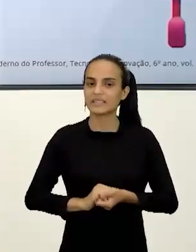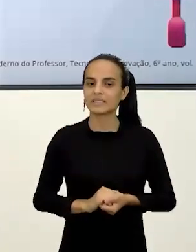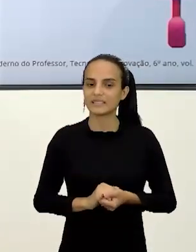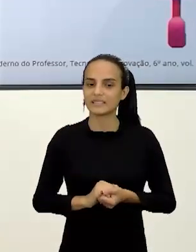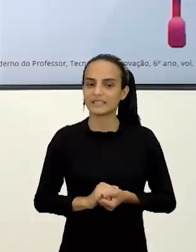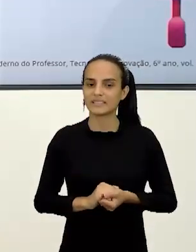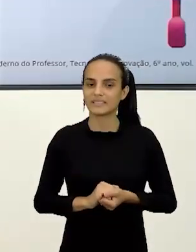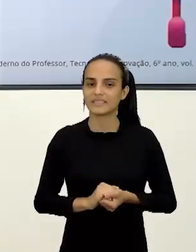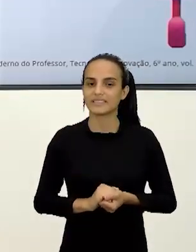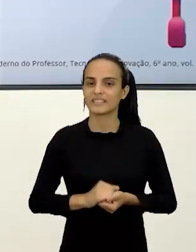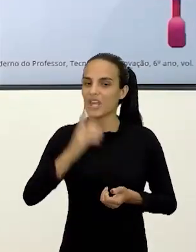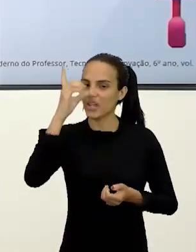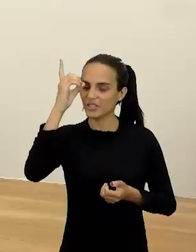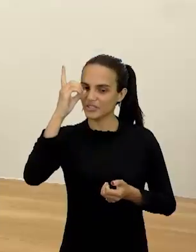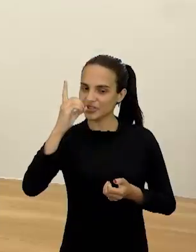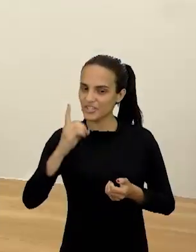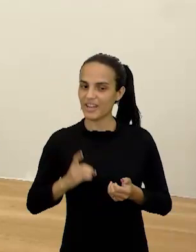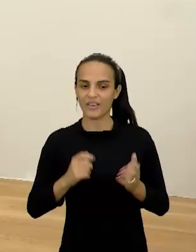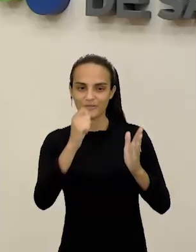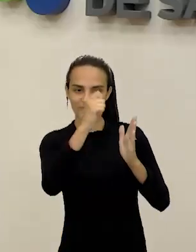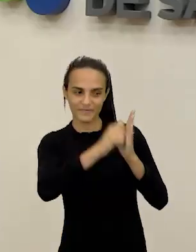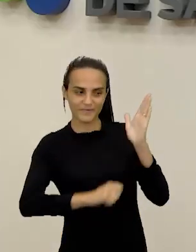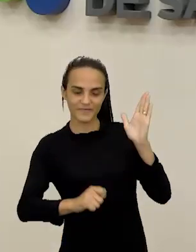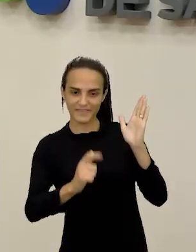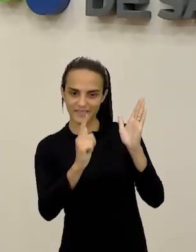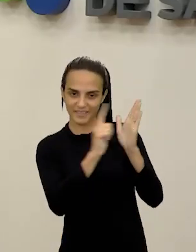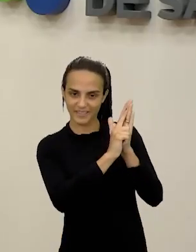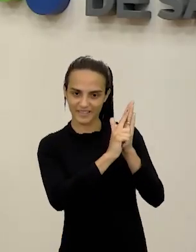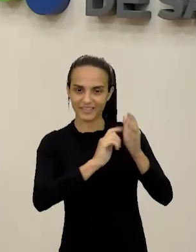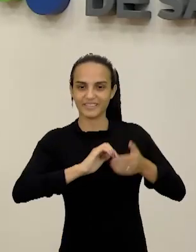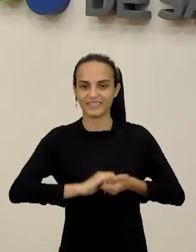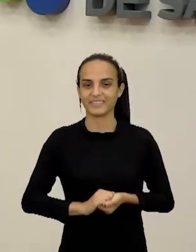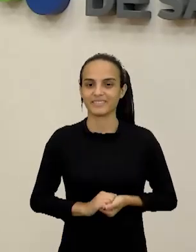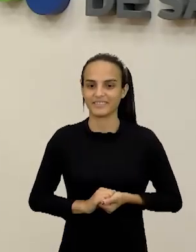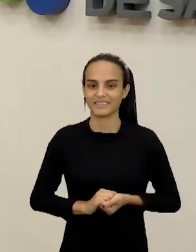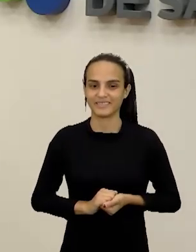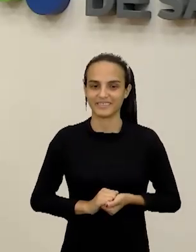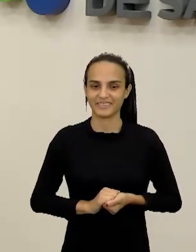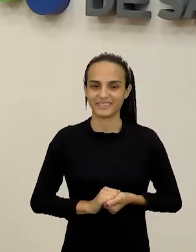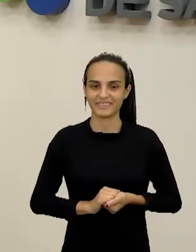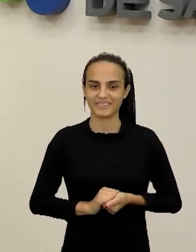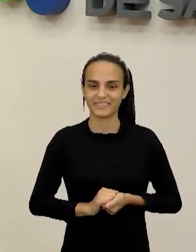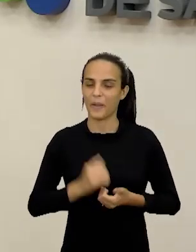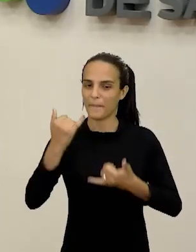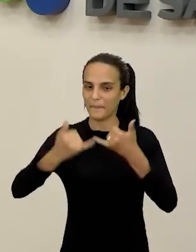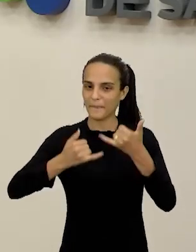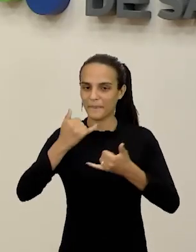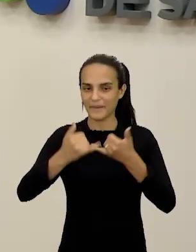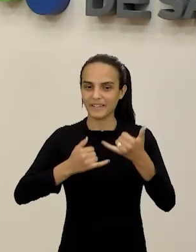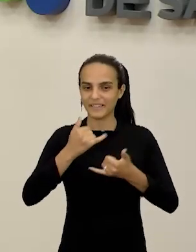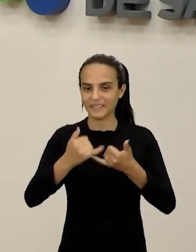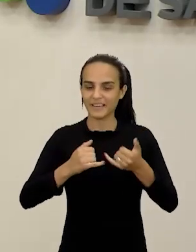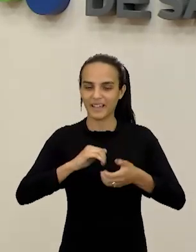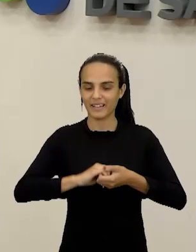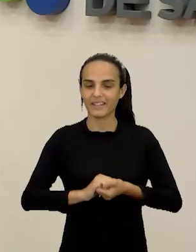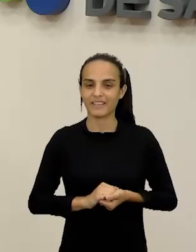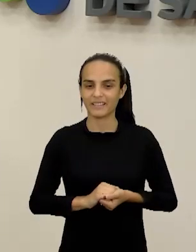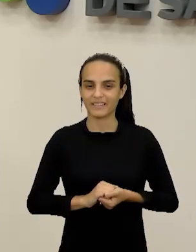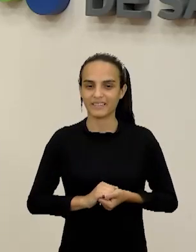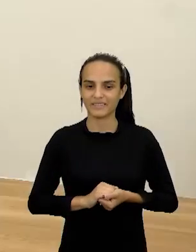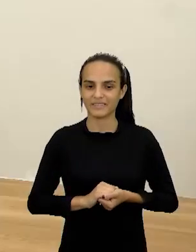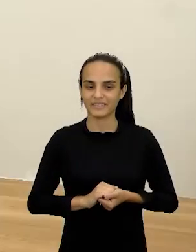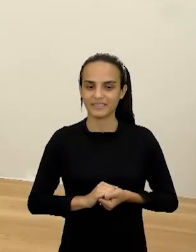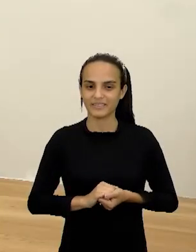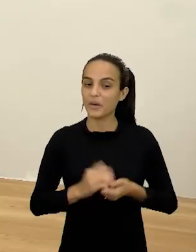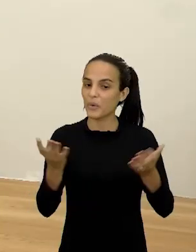terapia de direitos autorais. Eu gostaria de passar um jogo de vôlei quando eu estiver falando sobre tática. Então,